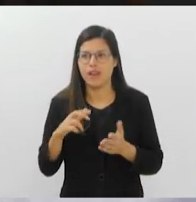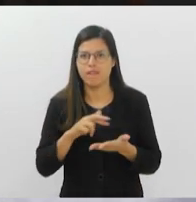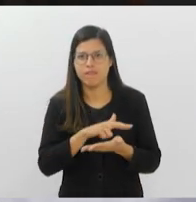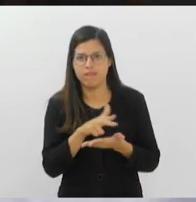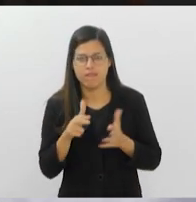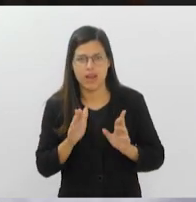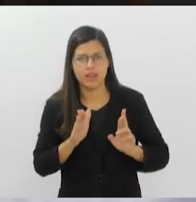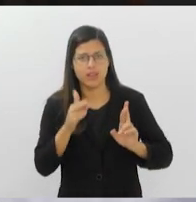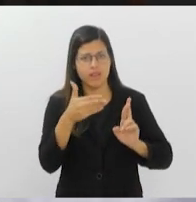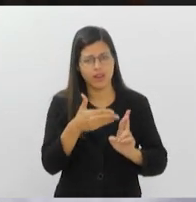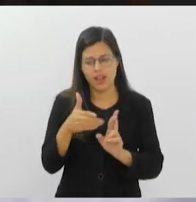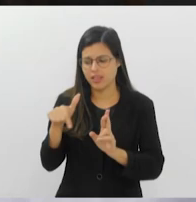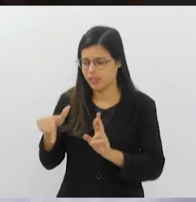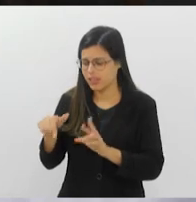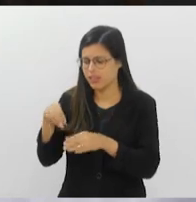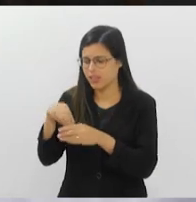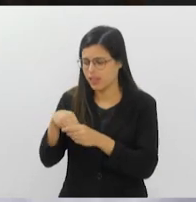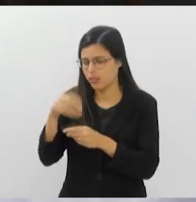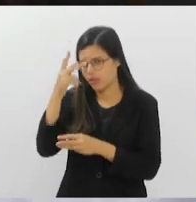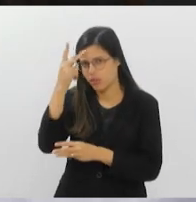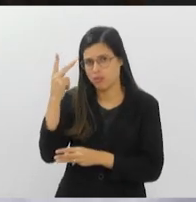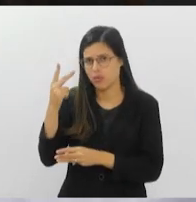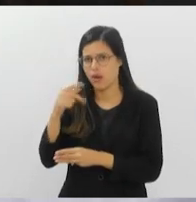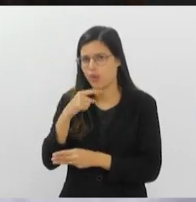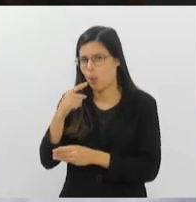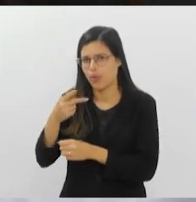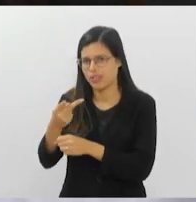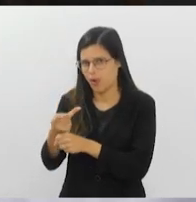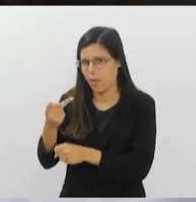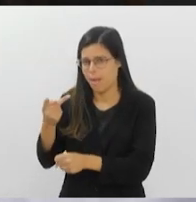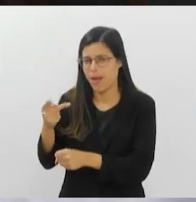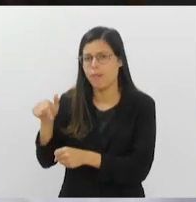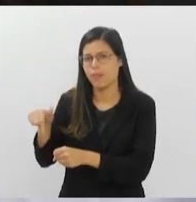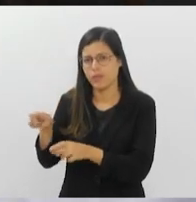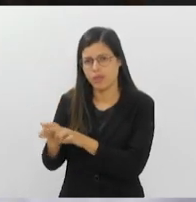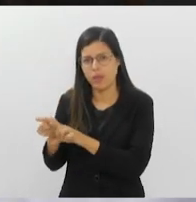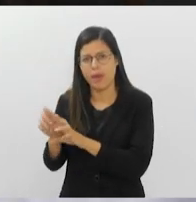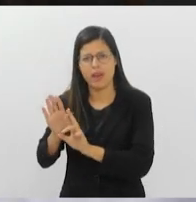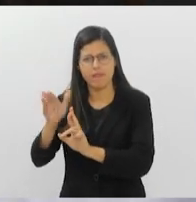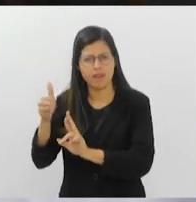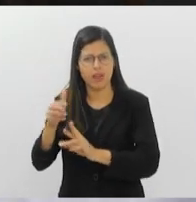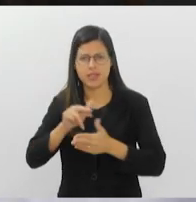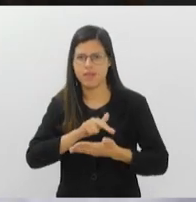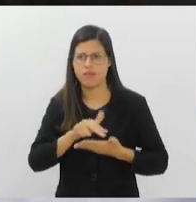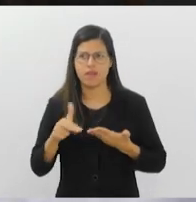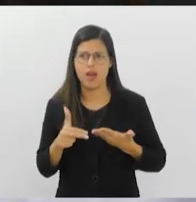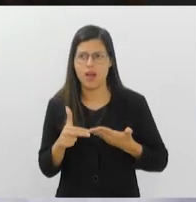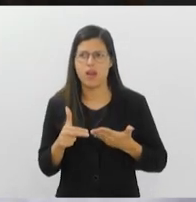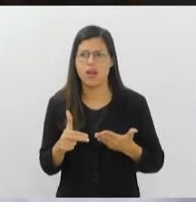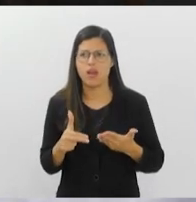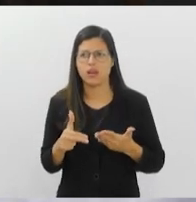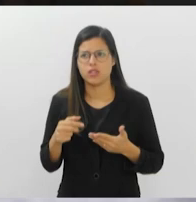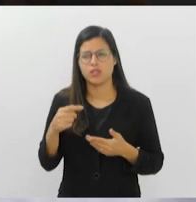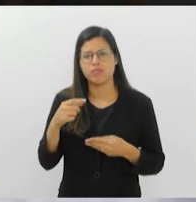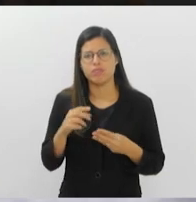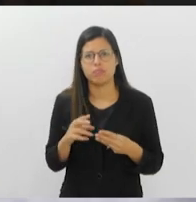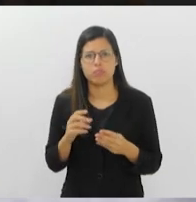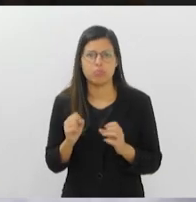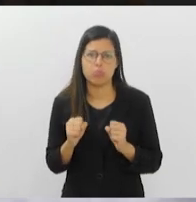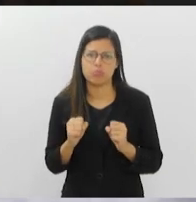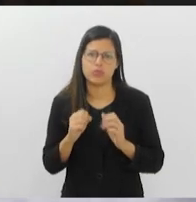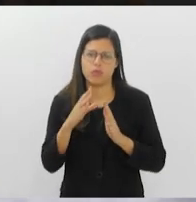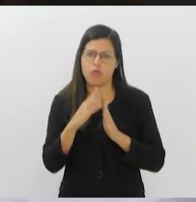também, muitas referências. Então, a gente vai repensar, né, é isso. Pode ser que a gente continue nesse formato, mas eu queria partilhar que